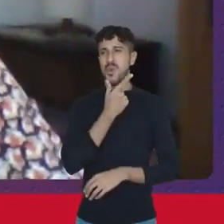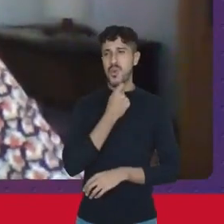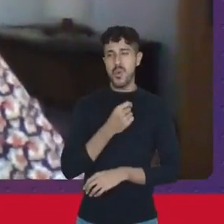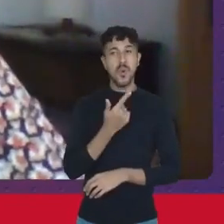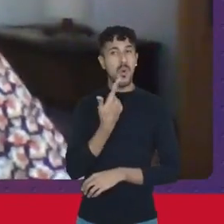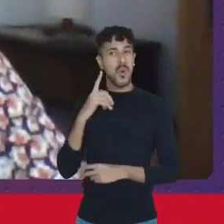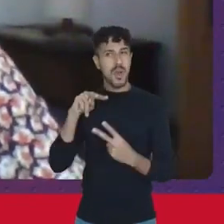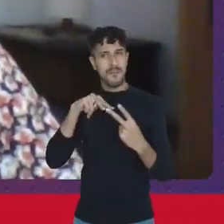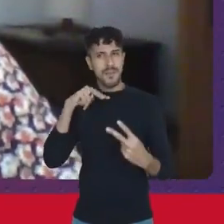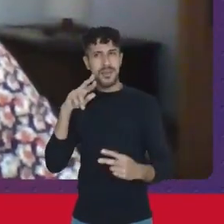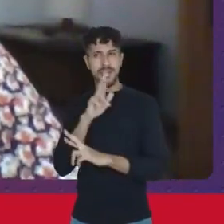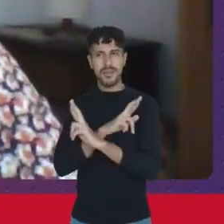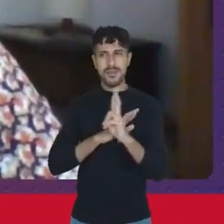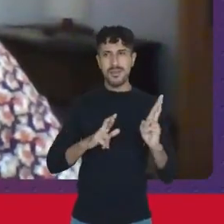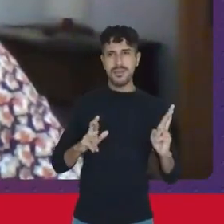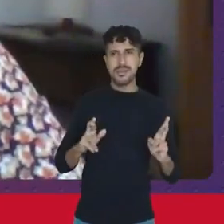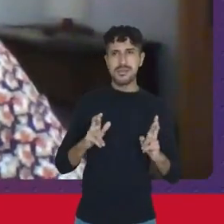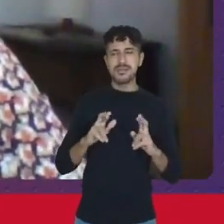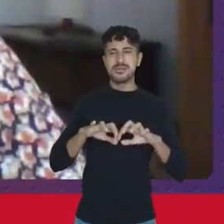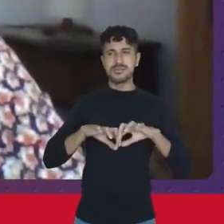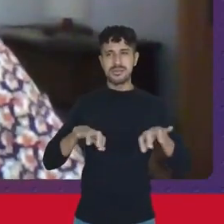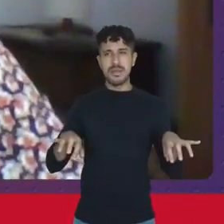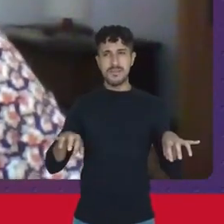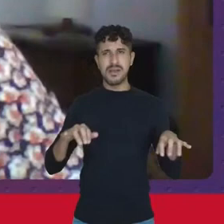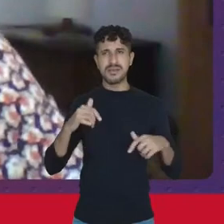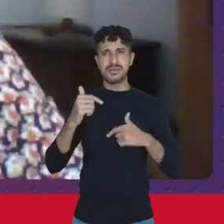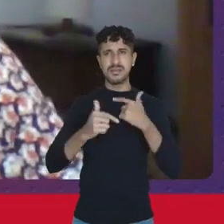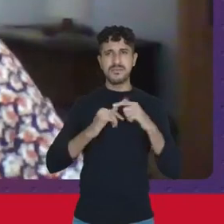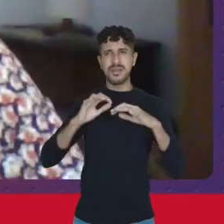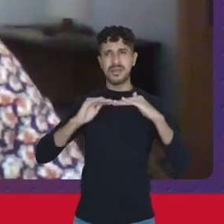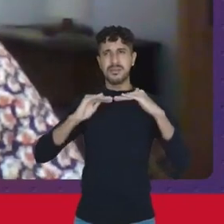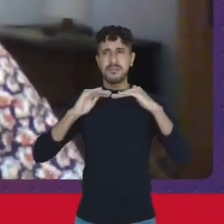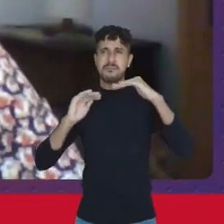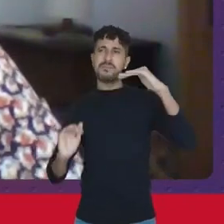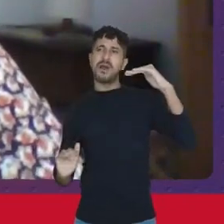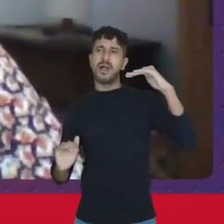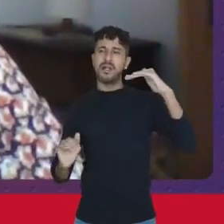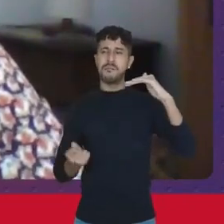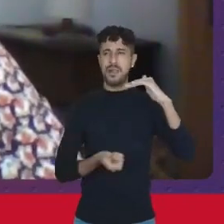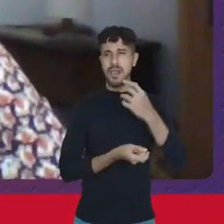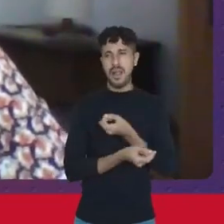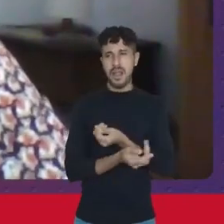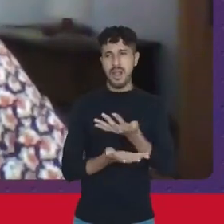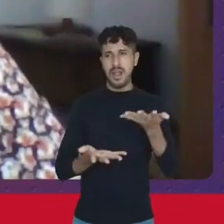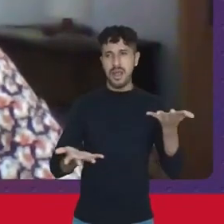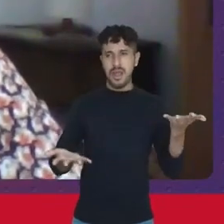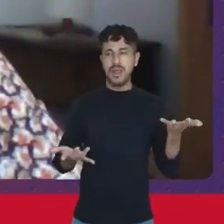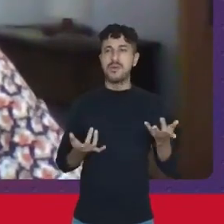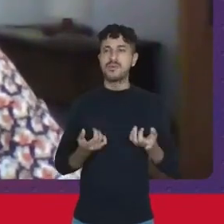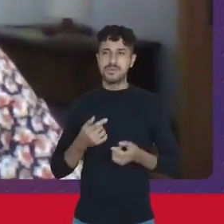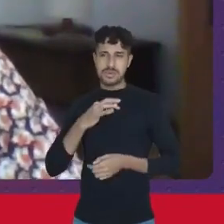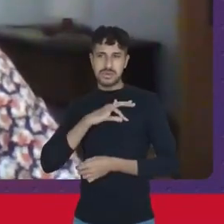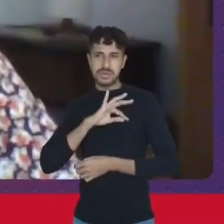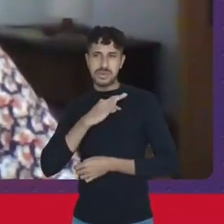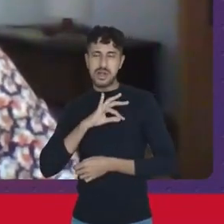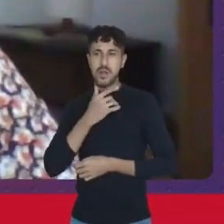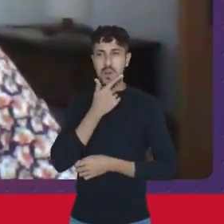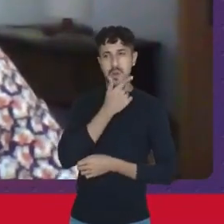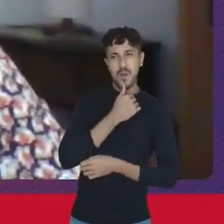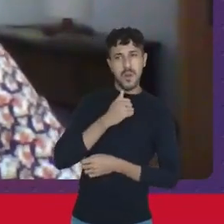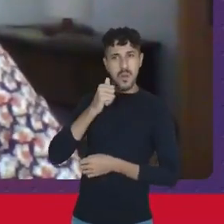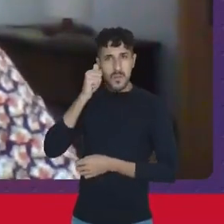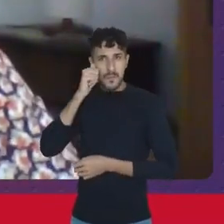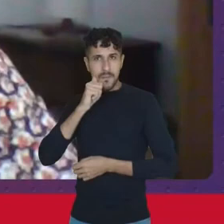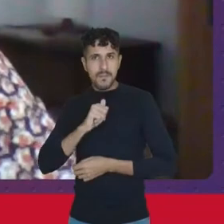aspecto relacionado com a divisão, com essa desigual distribuição da remuneração entre homens